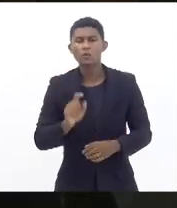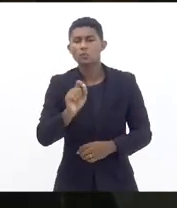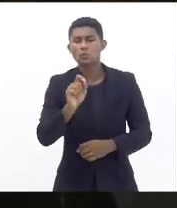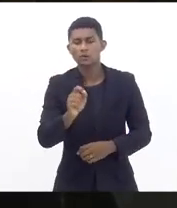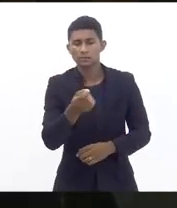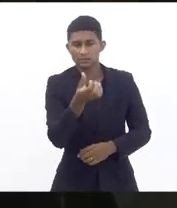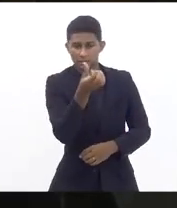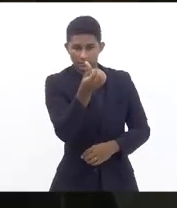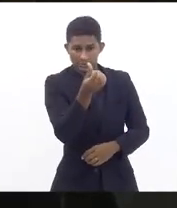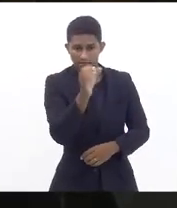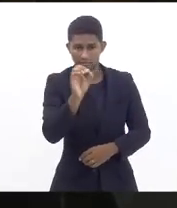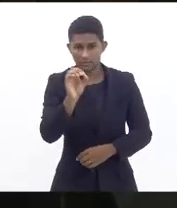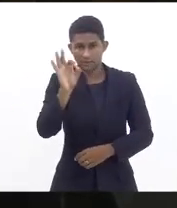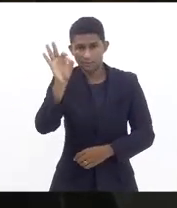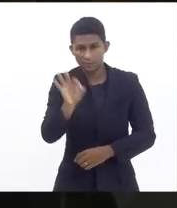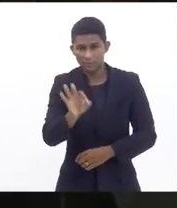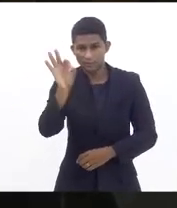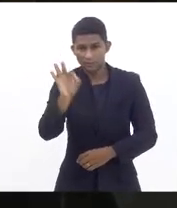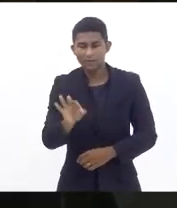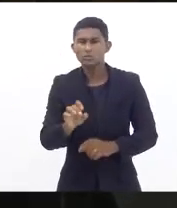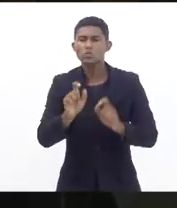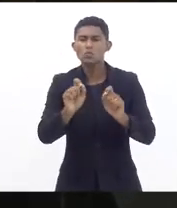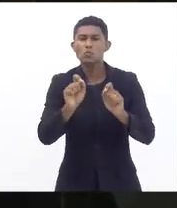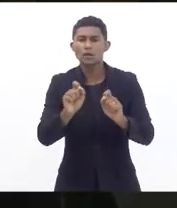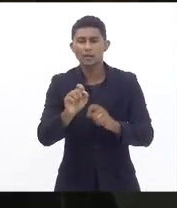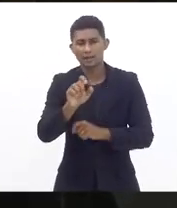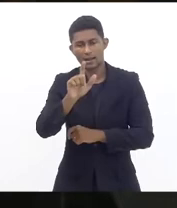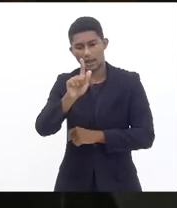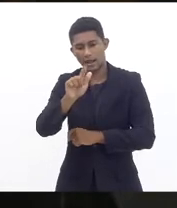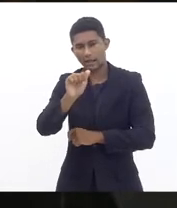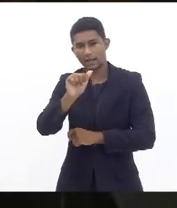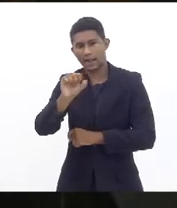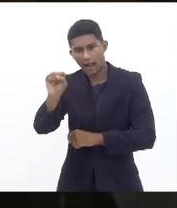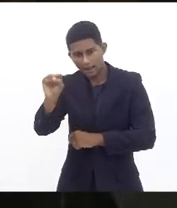60% do gás produzido.